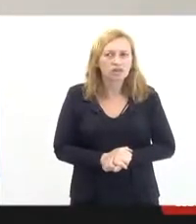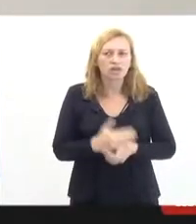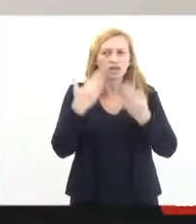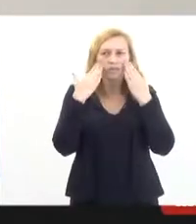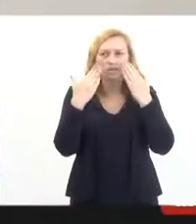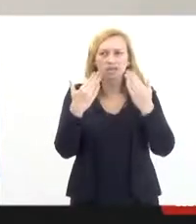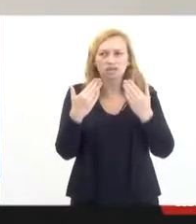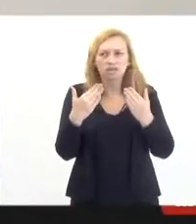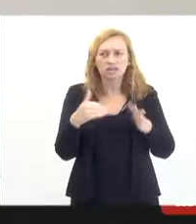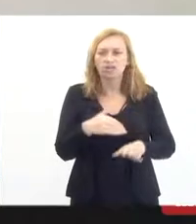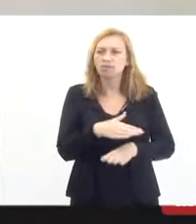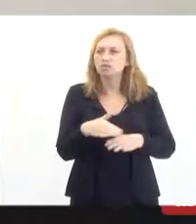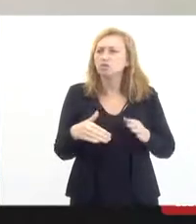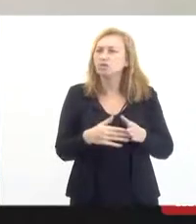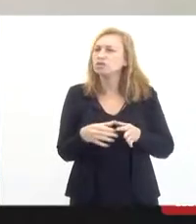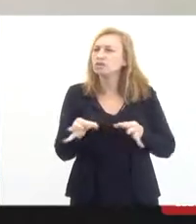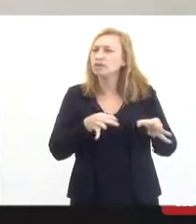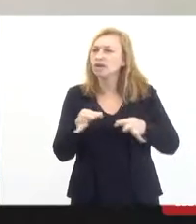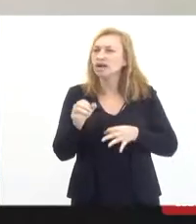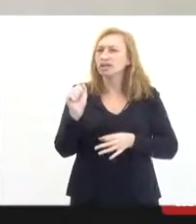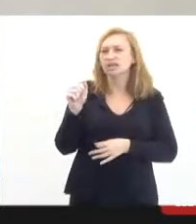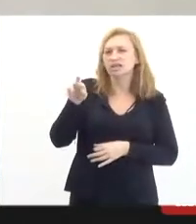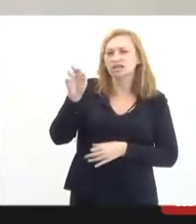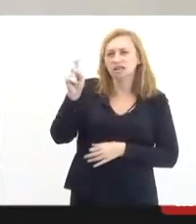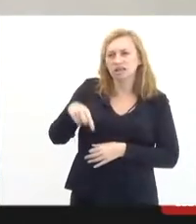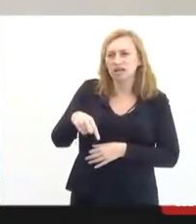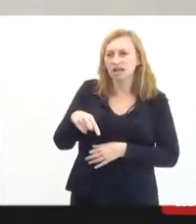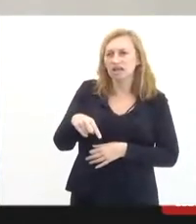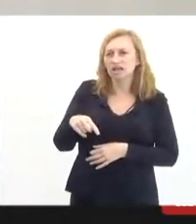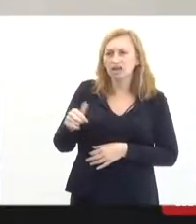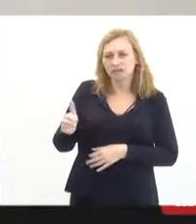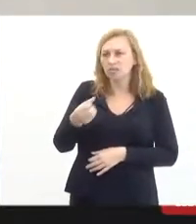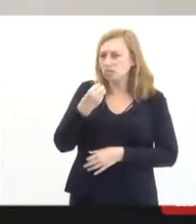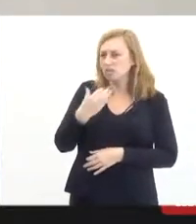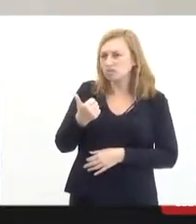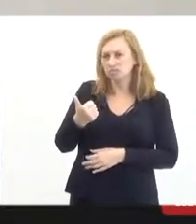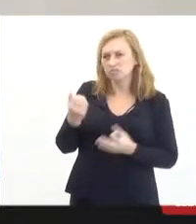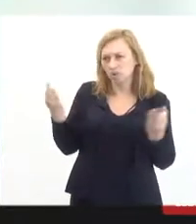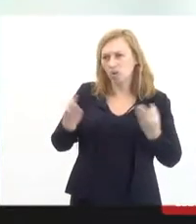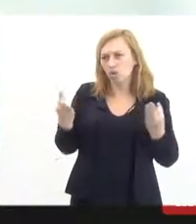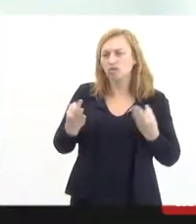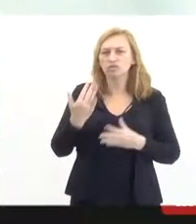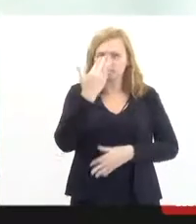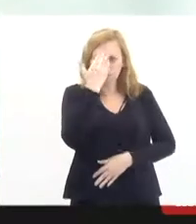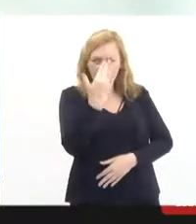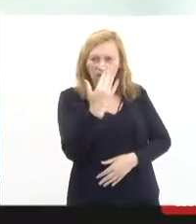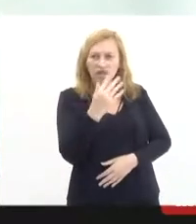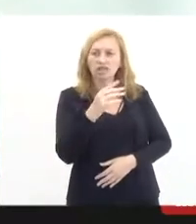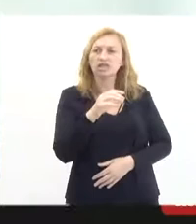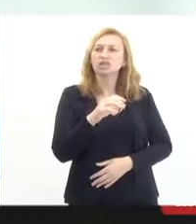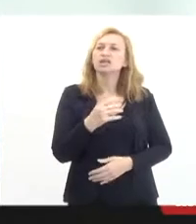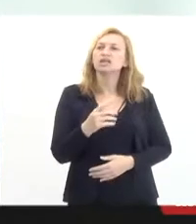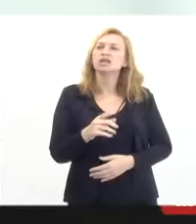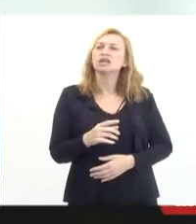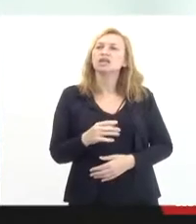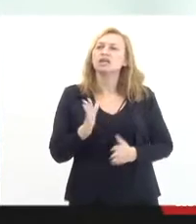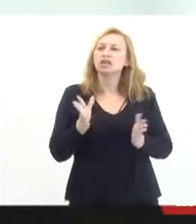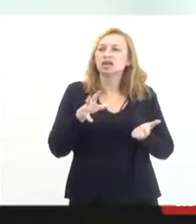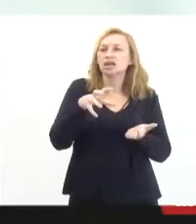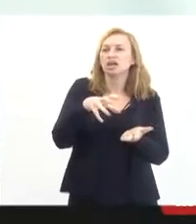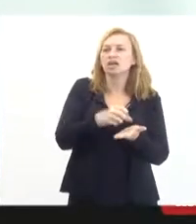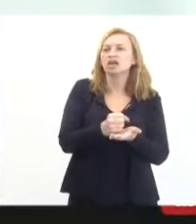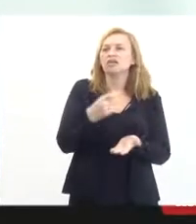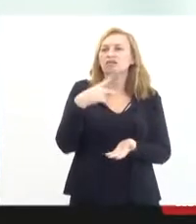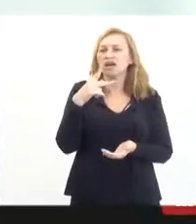a apresentação foi feita toda pelo André e com certeza melhor não faria. Obrigado, Jefferson. Queria registrar a